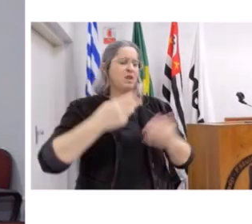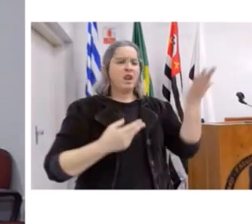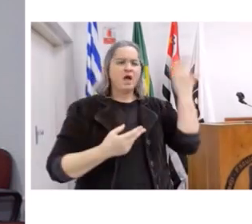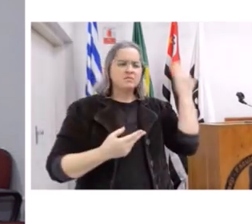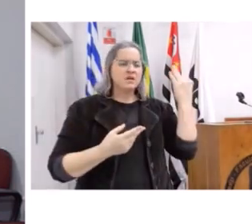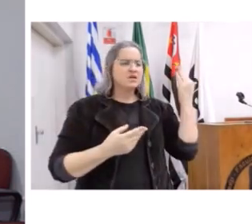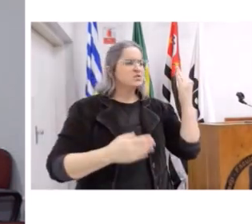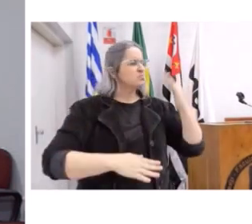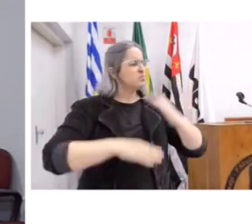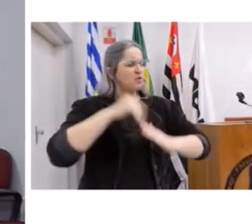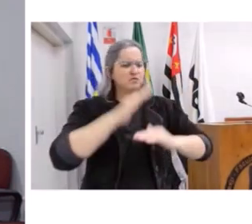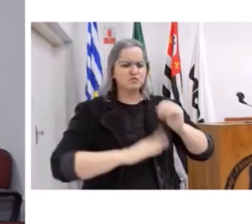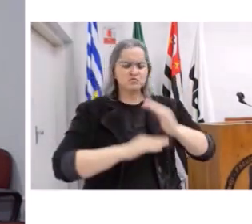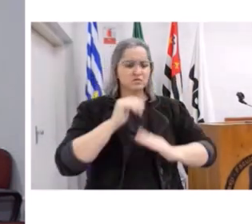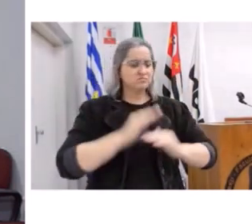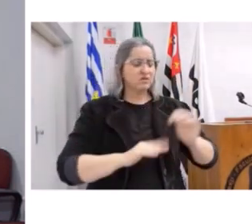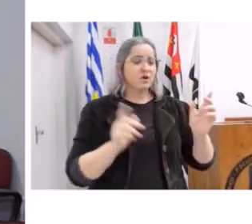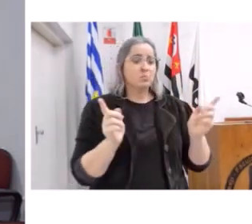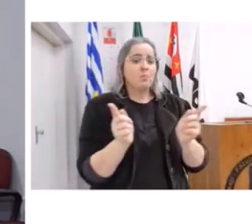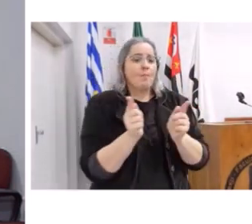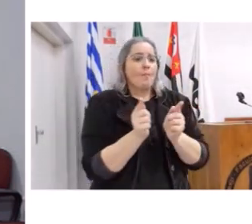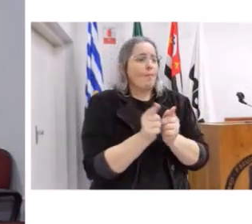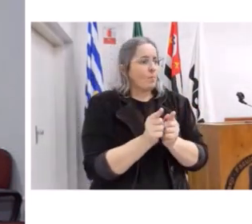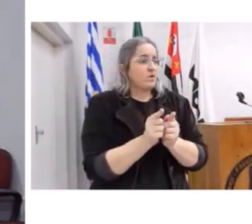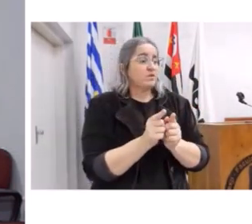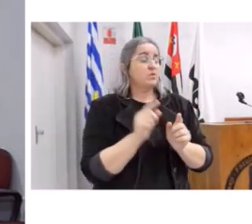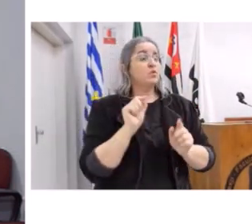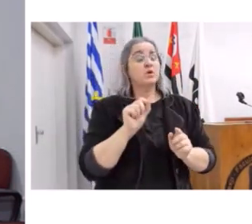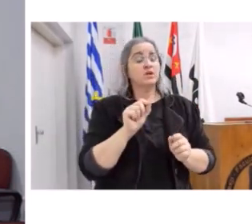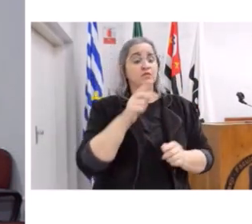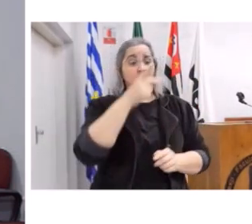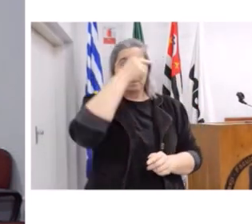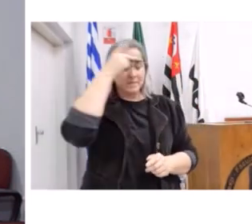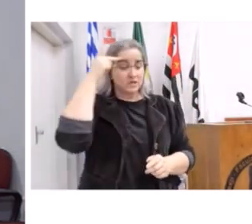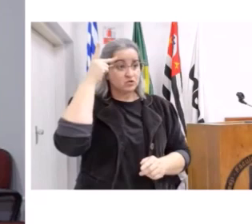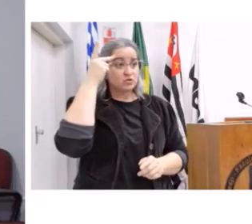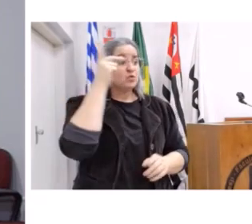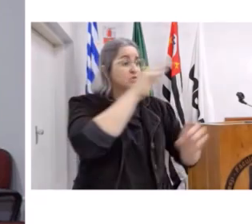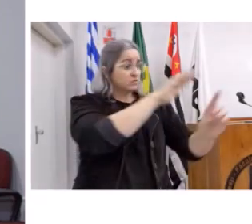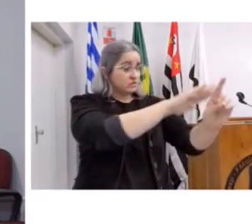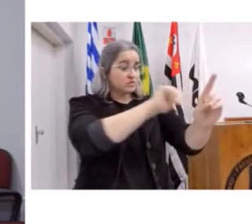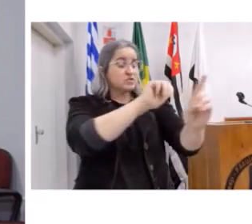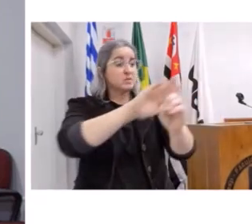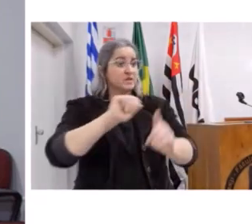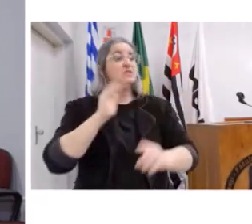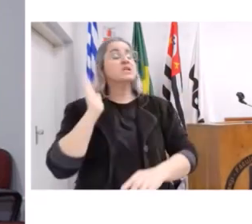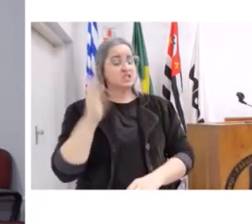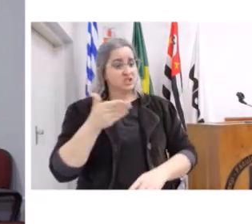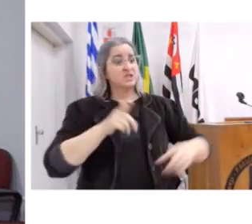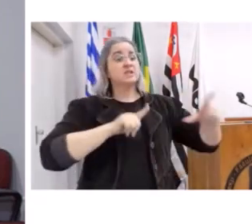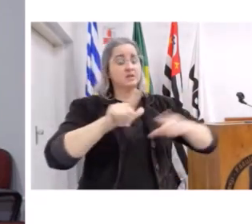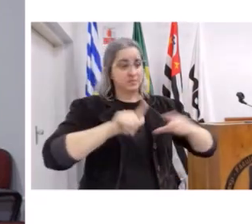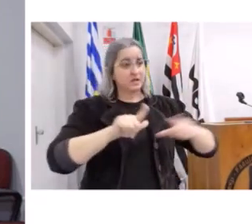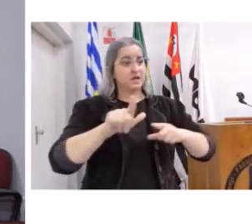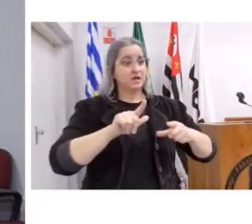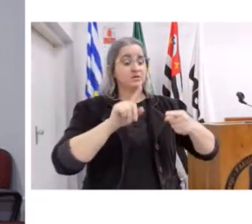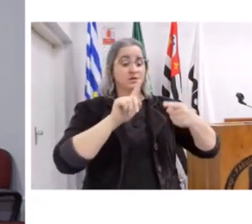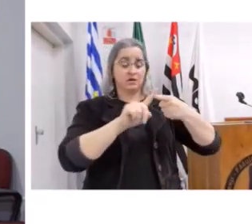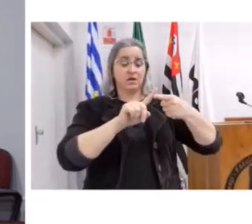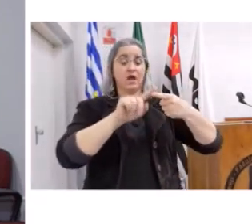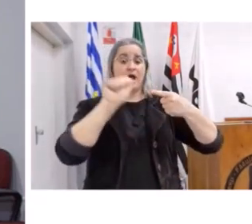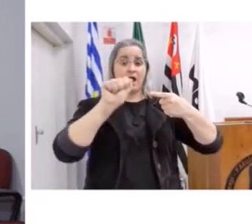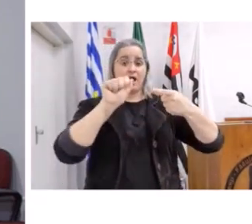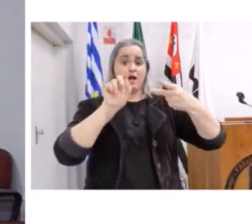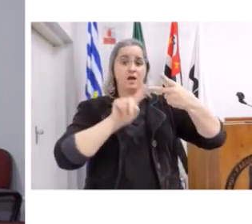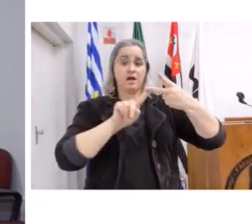na verdade, não teve um curso em si, foram pessoas que foram levantadas, que já trabalhavam há 10 anos, em 3 categorias, categoria A, B e